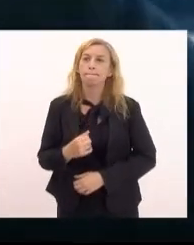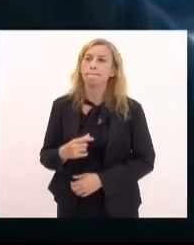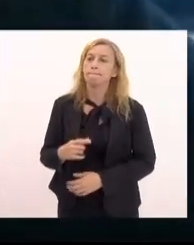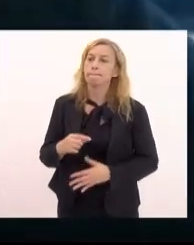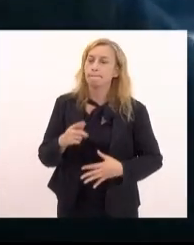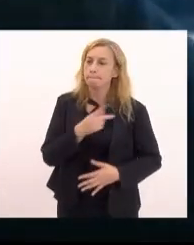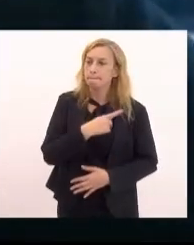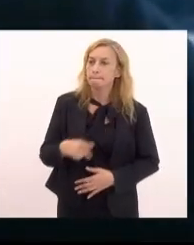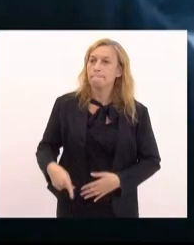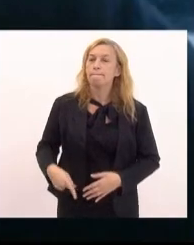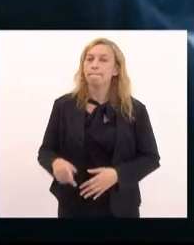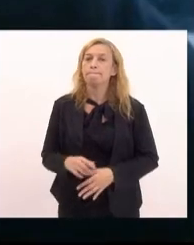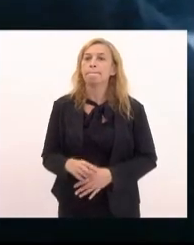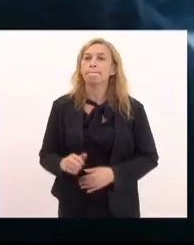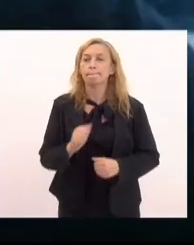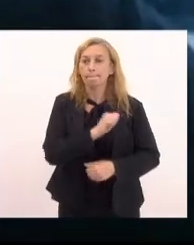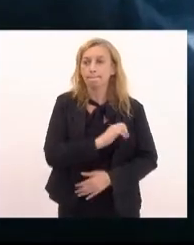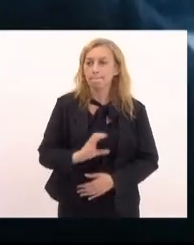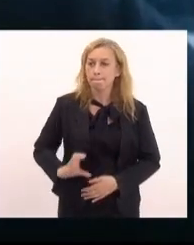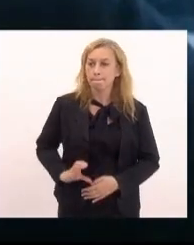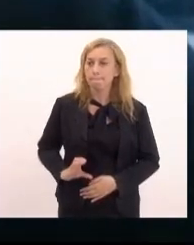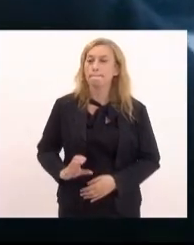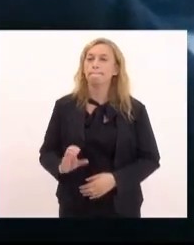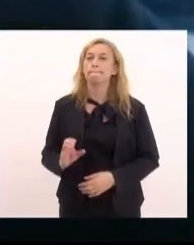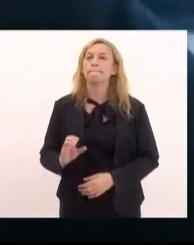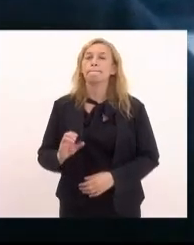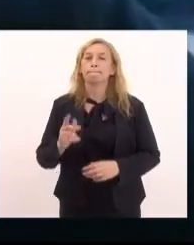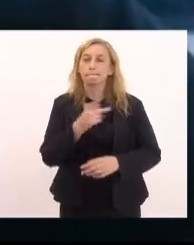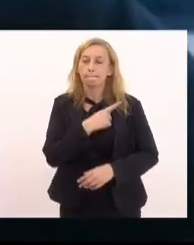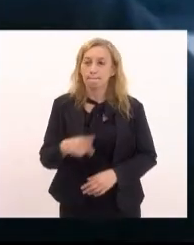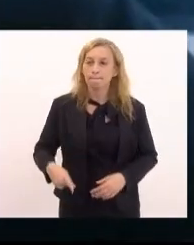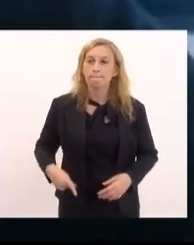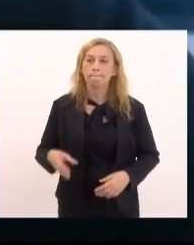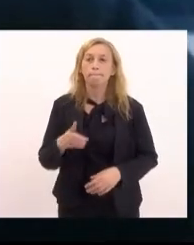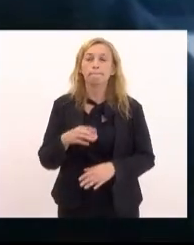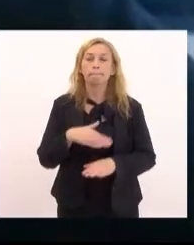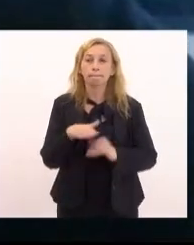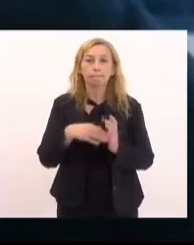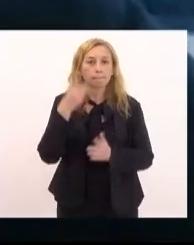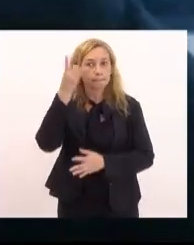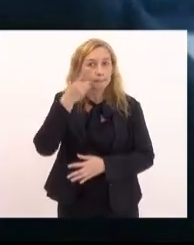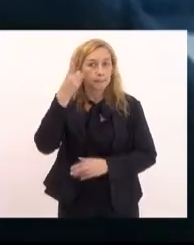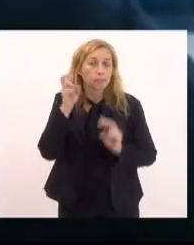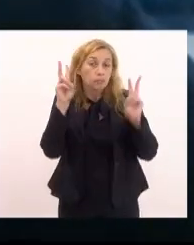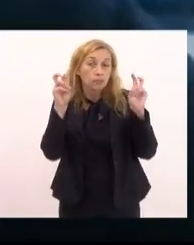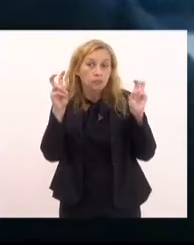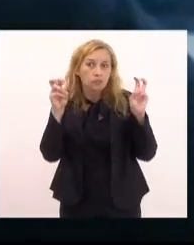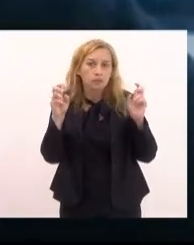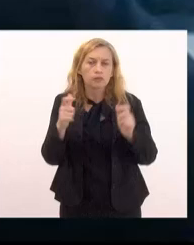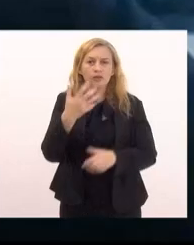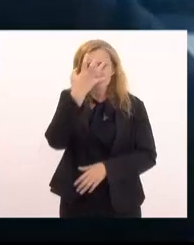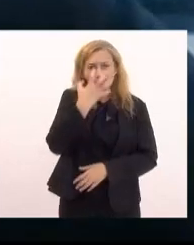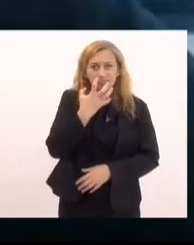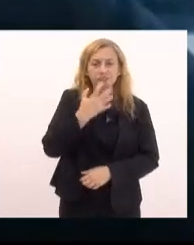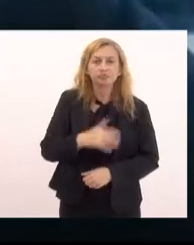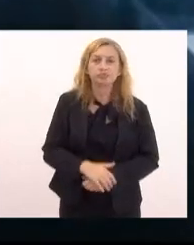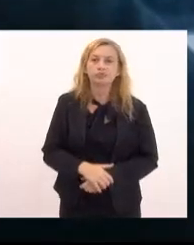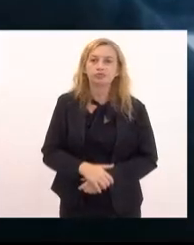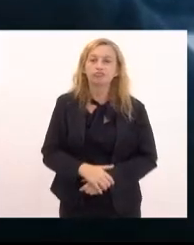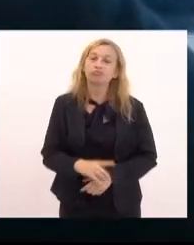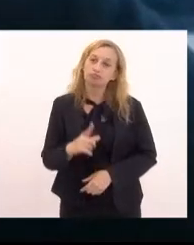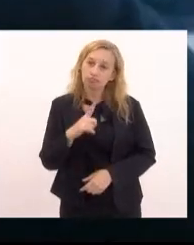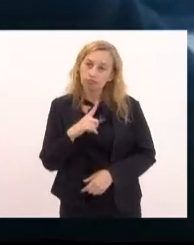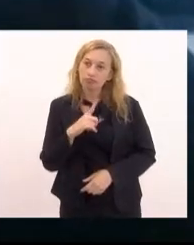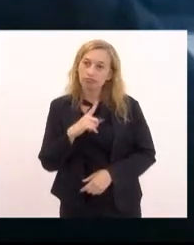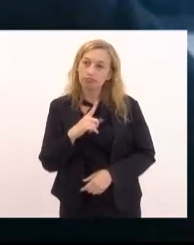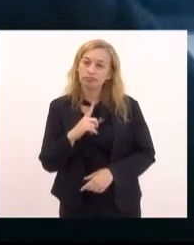E aí, André Siciliano, presidente e deputados, o caso é muito grave. Houve esse